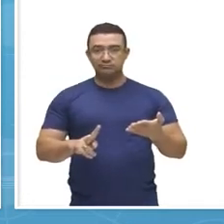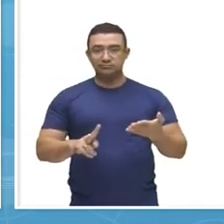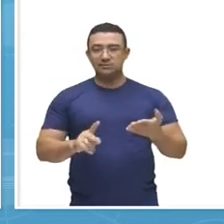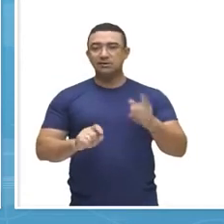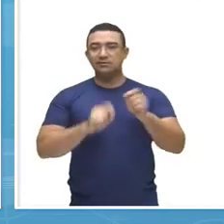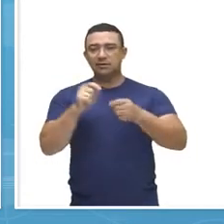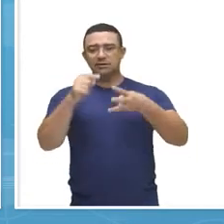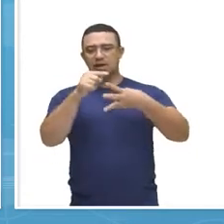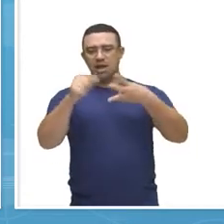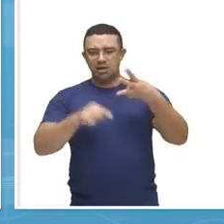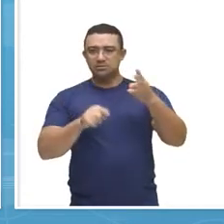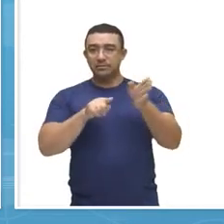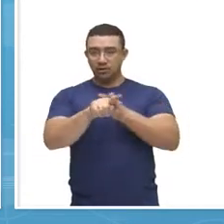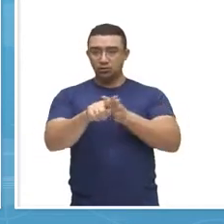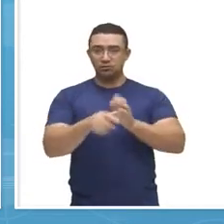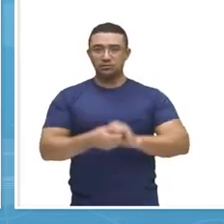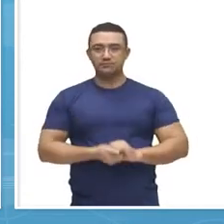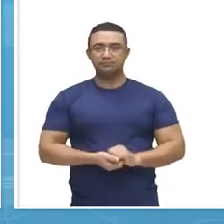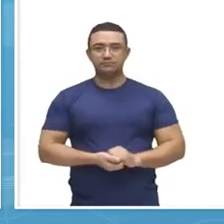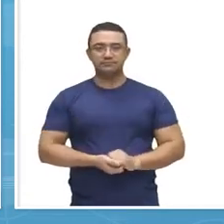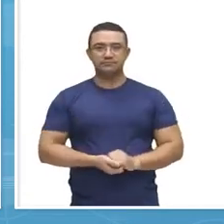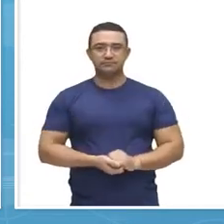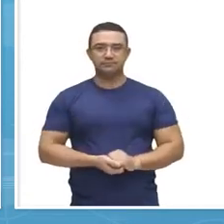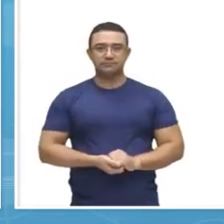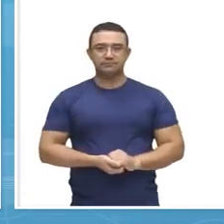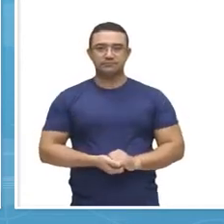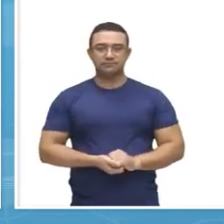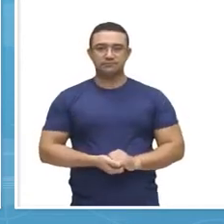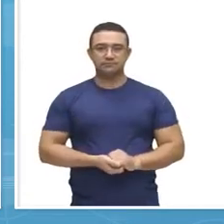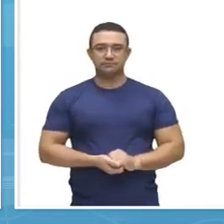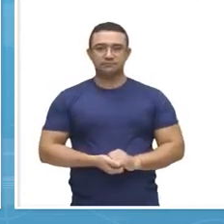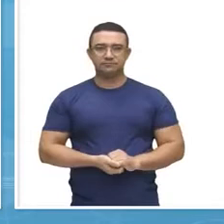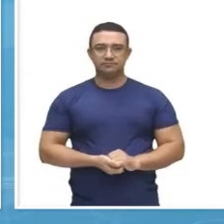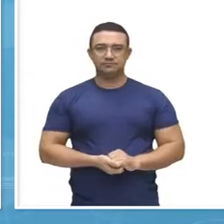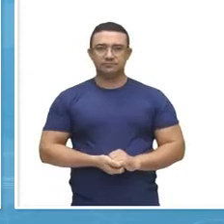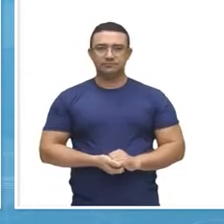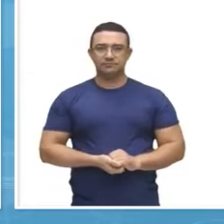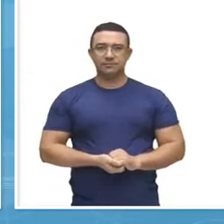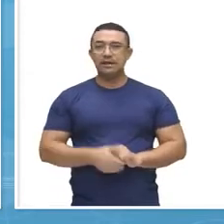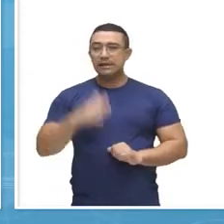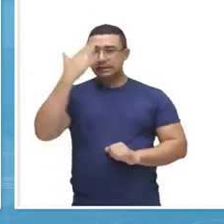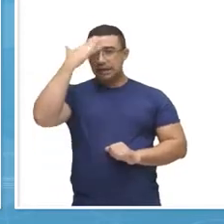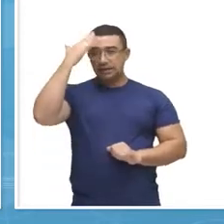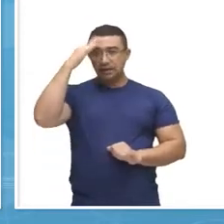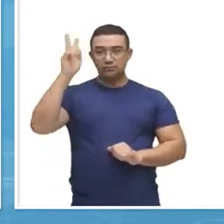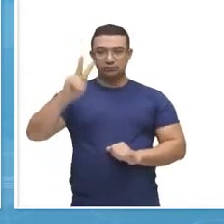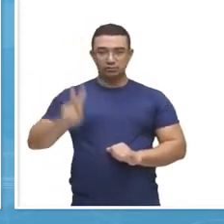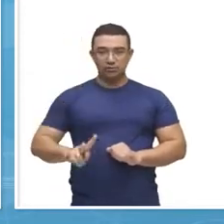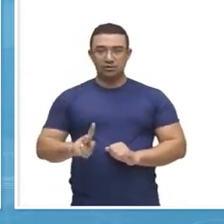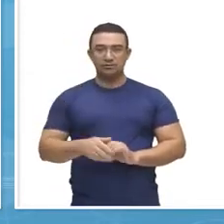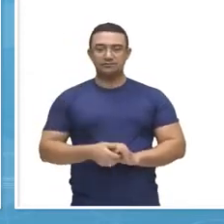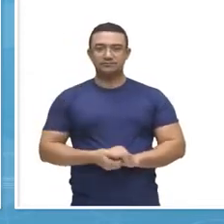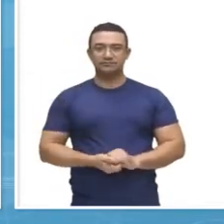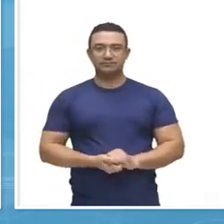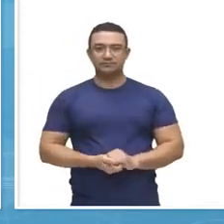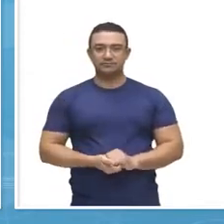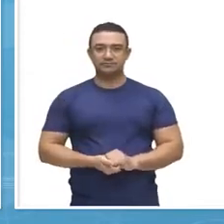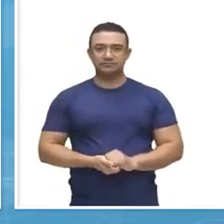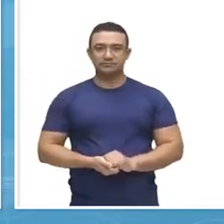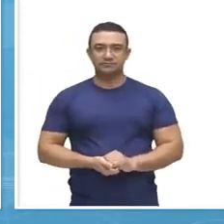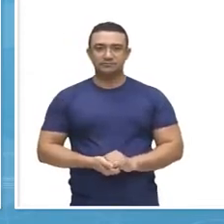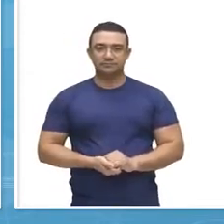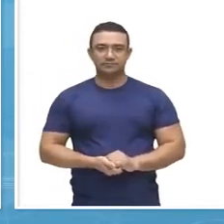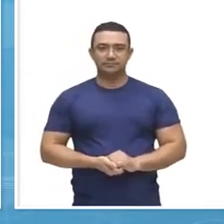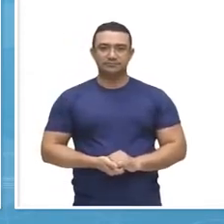essas 3 perguntinhas. Olha só. Understand the story. Entendendo a história. Então, gente, só para lembrar, story quer